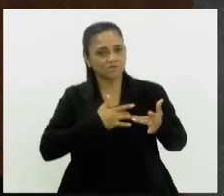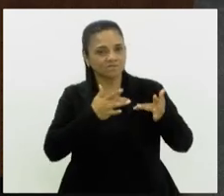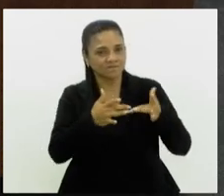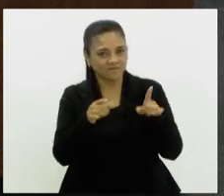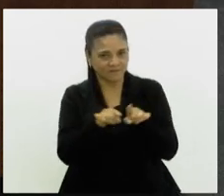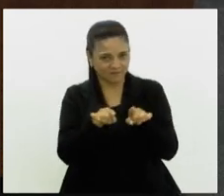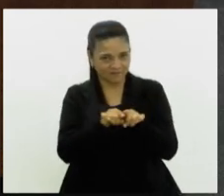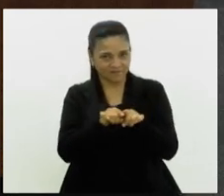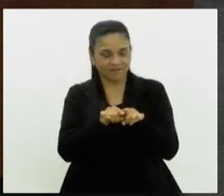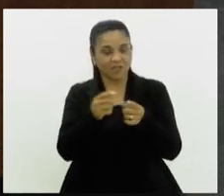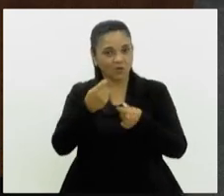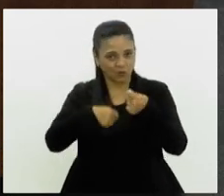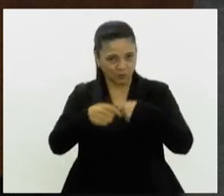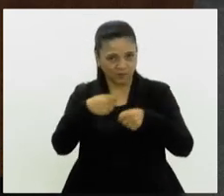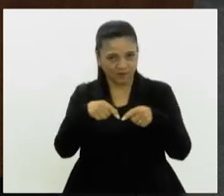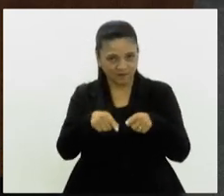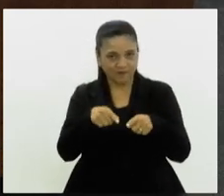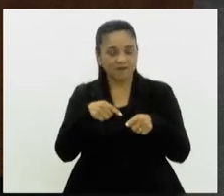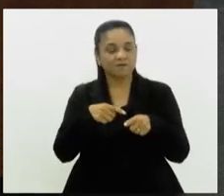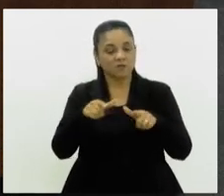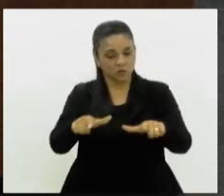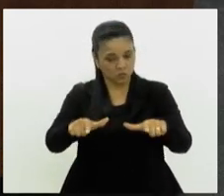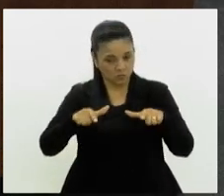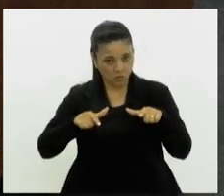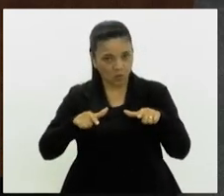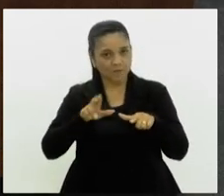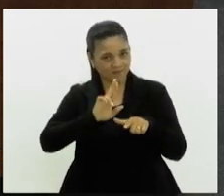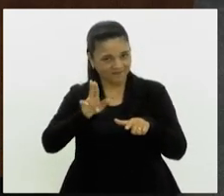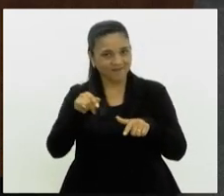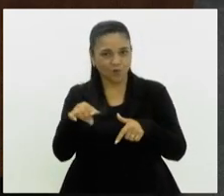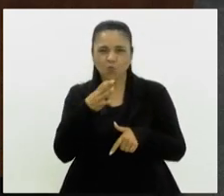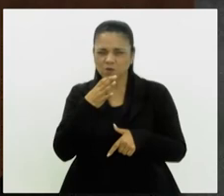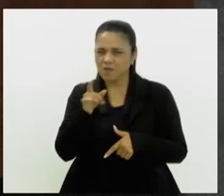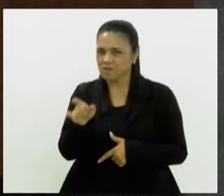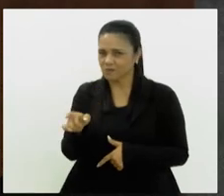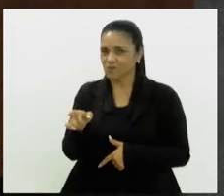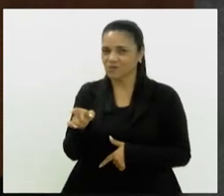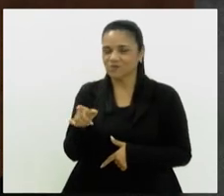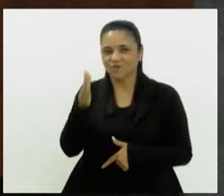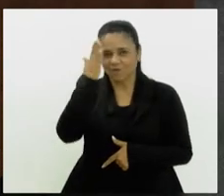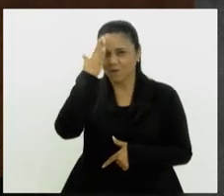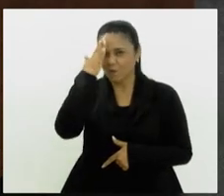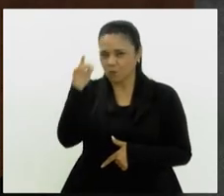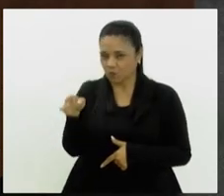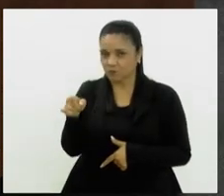que dá o nome ao diploma. Depois, essas duas